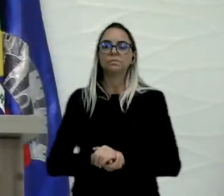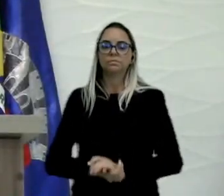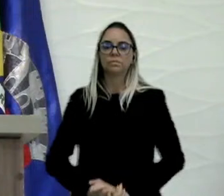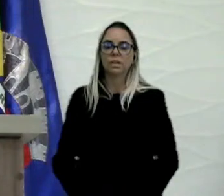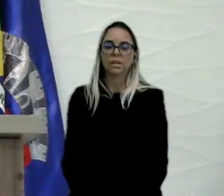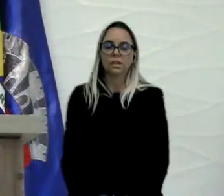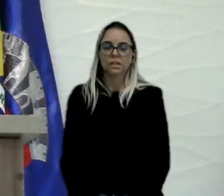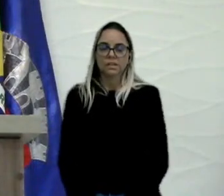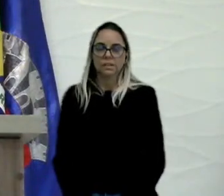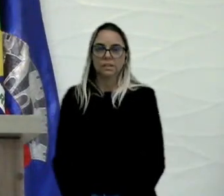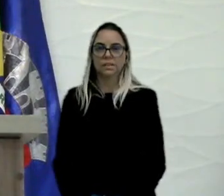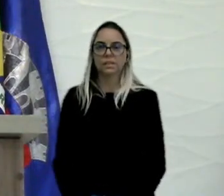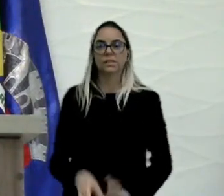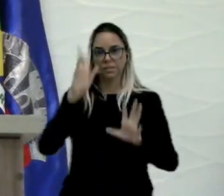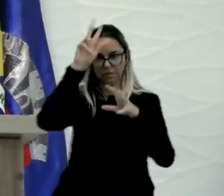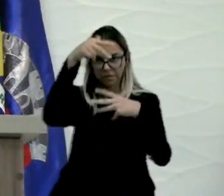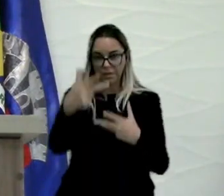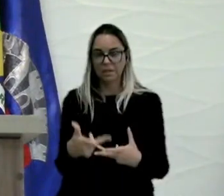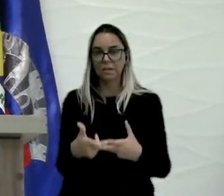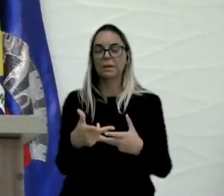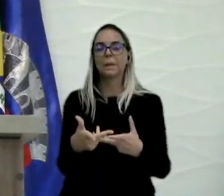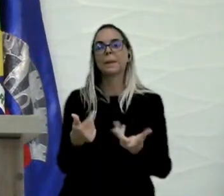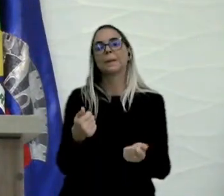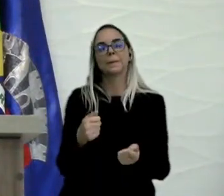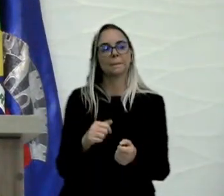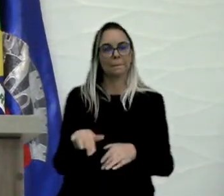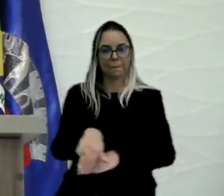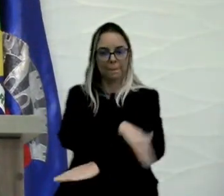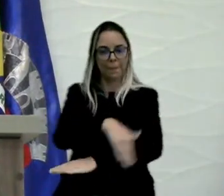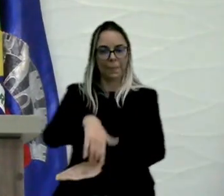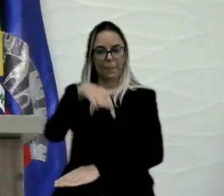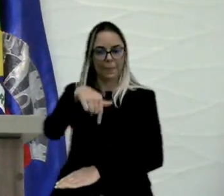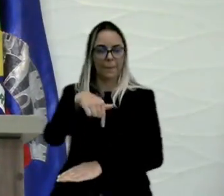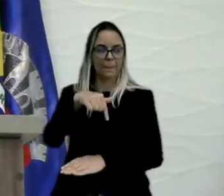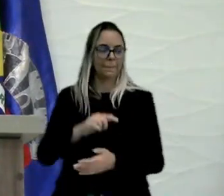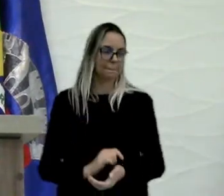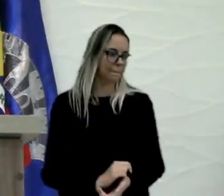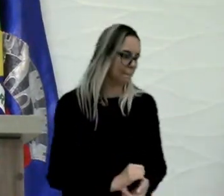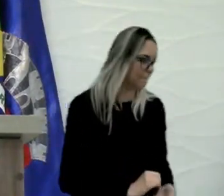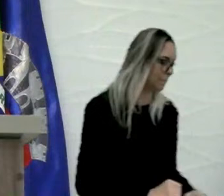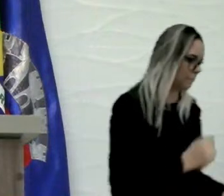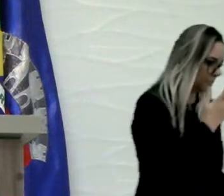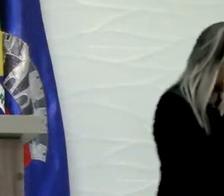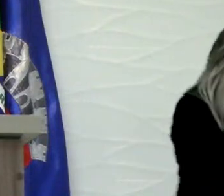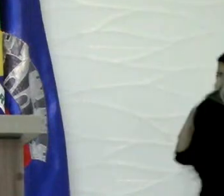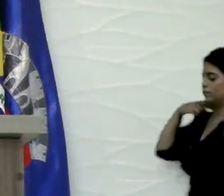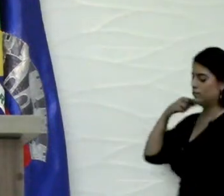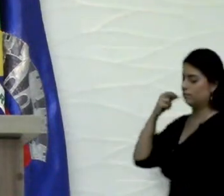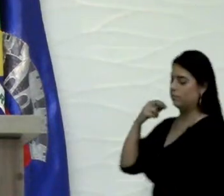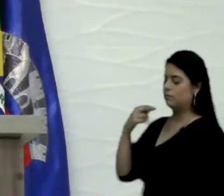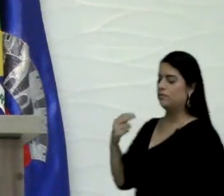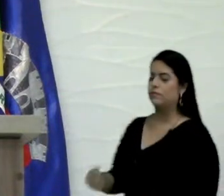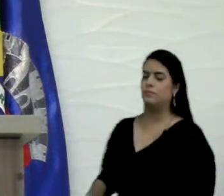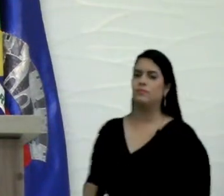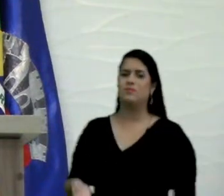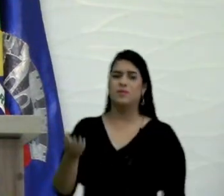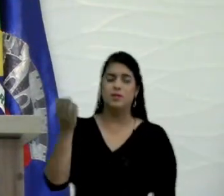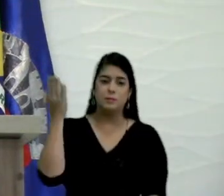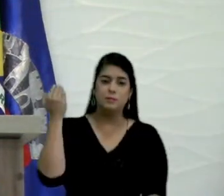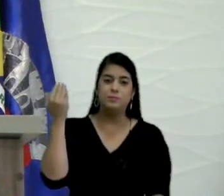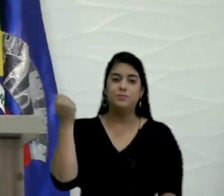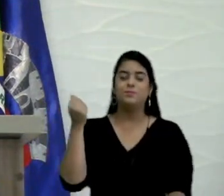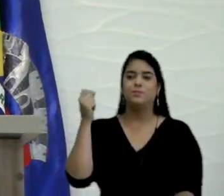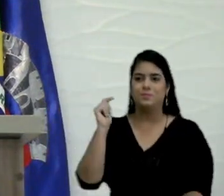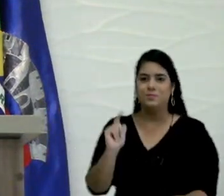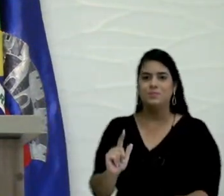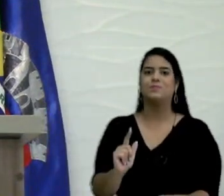Afonso vossa excia canal da João pao i quando eu ganhei a